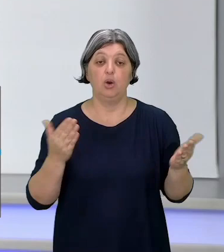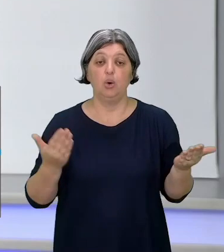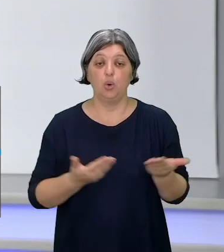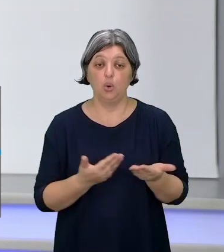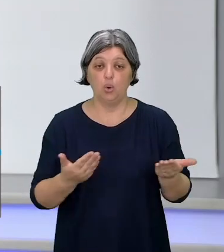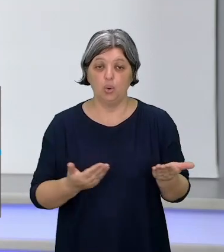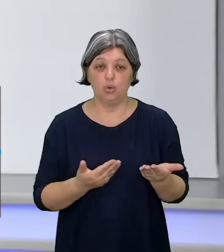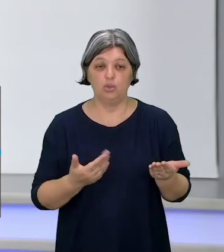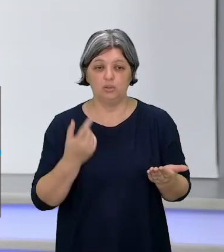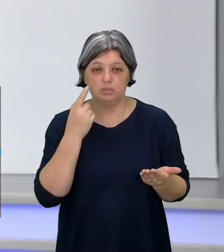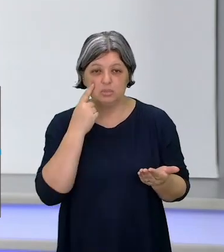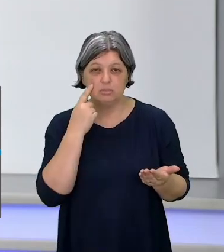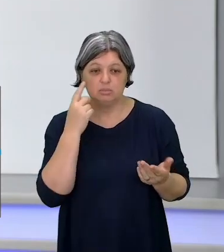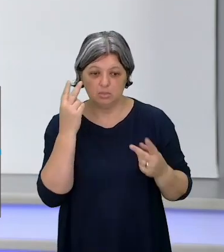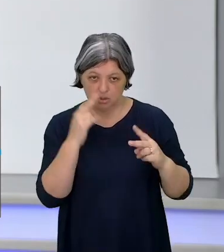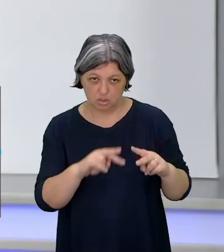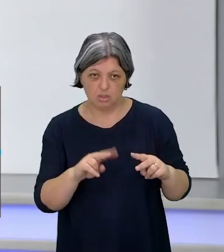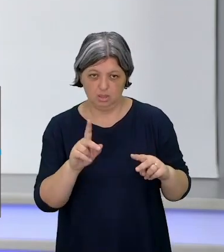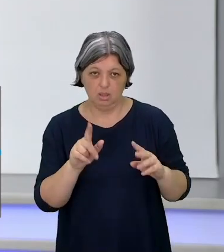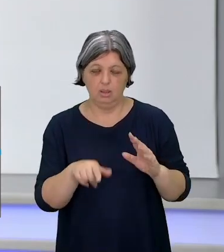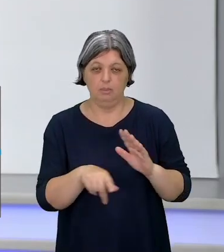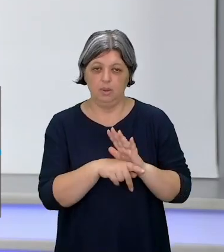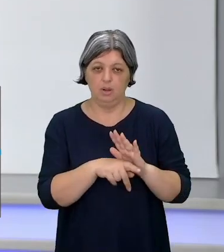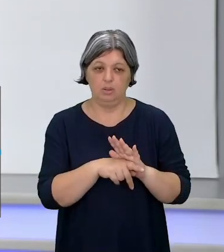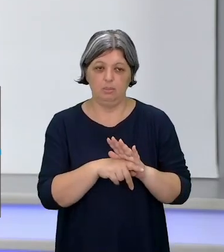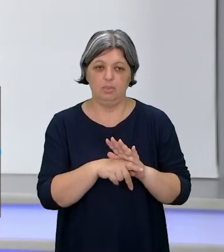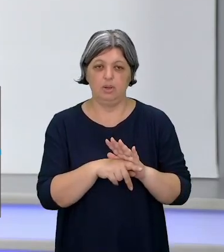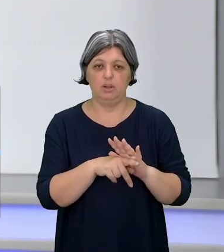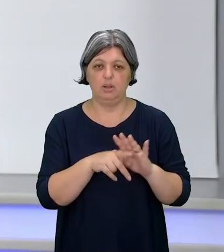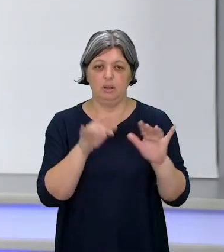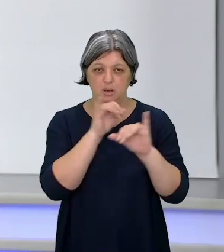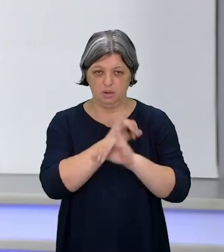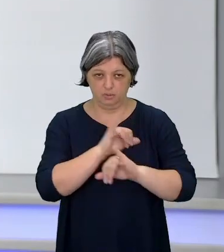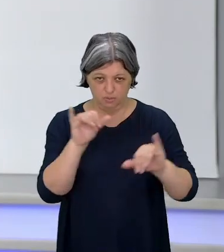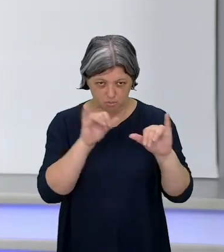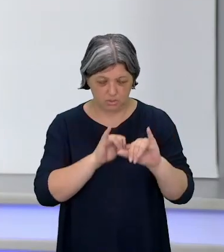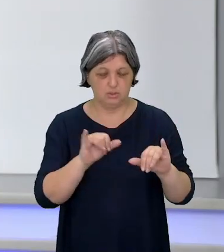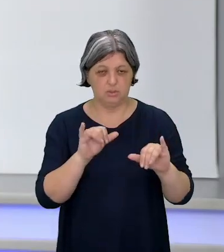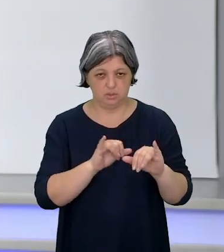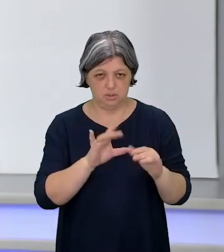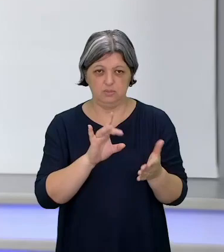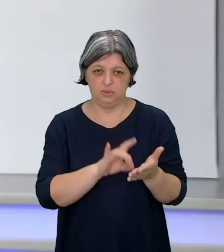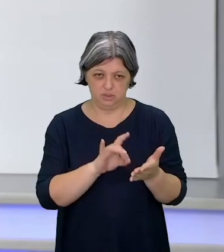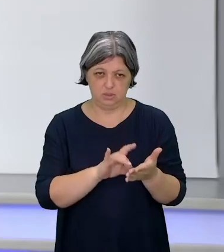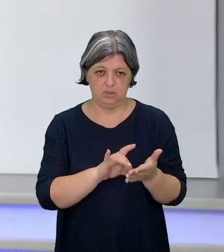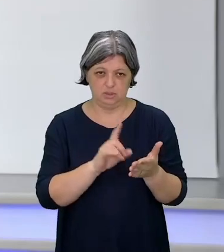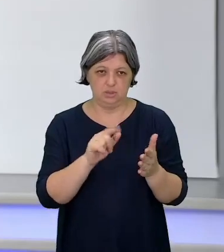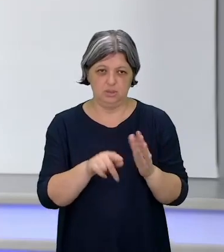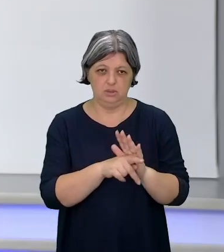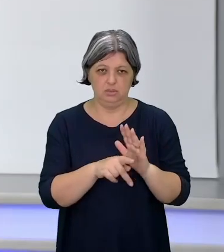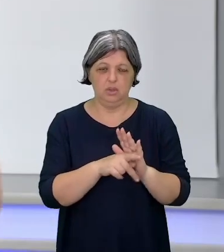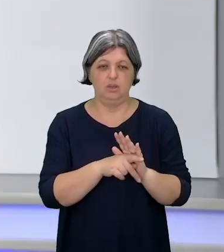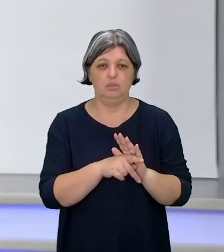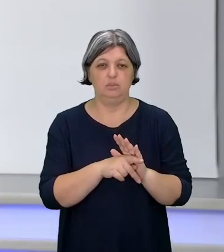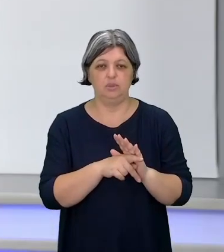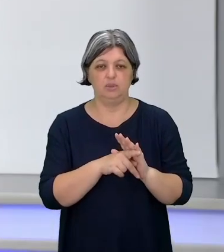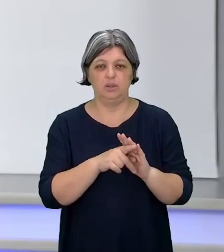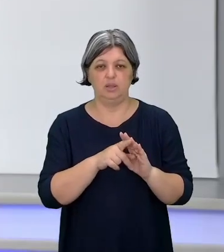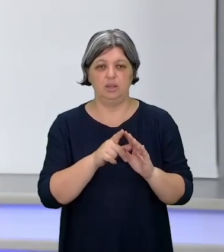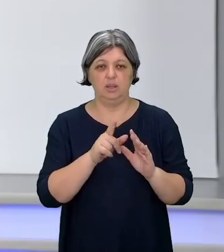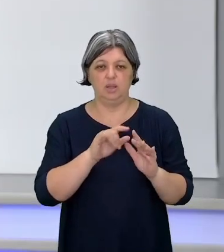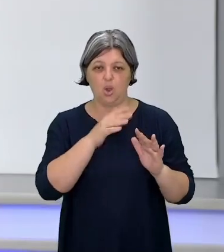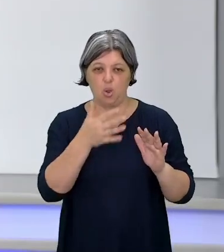gente vai olhar para essas notícias, que são notícias reais, a maioria delas eu peguei do Deutsche Welle, que é a onda alemã, traduzindo, mas é o